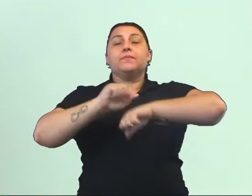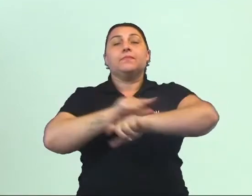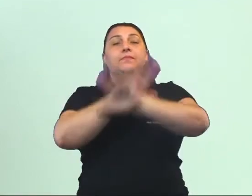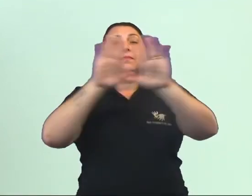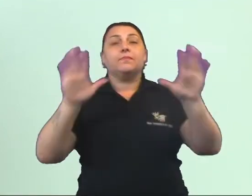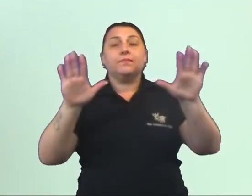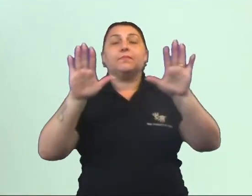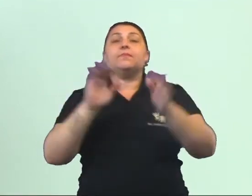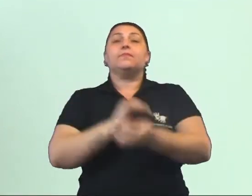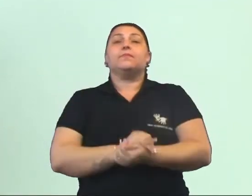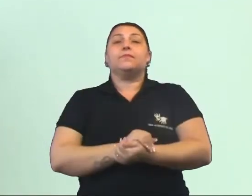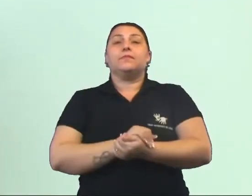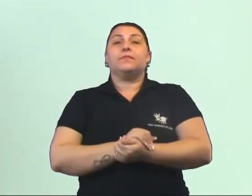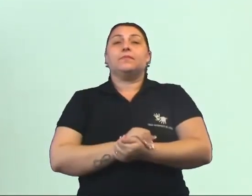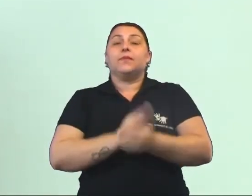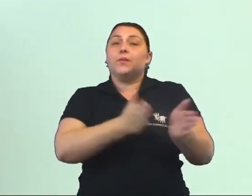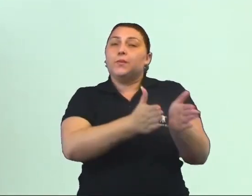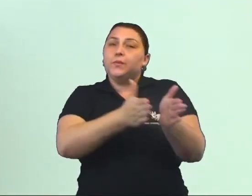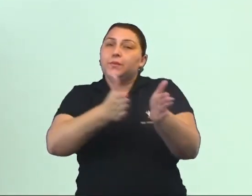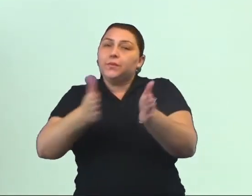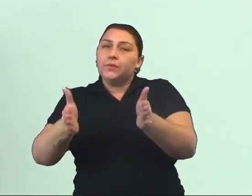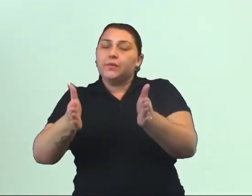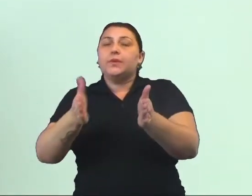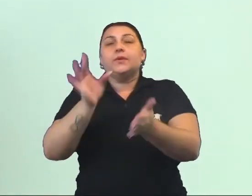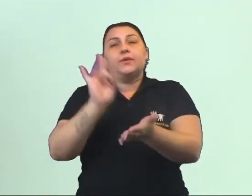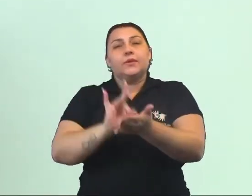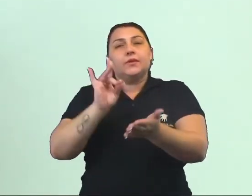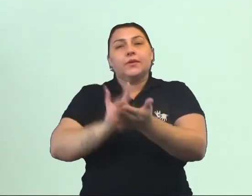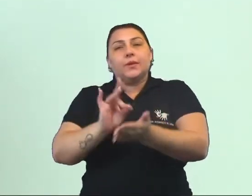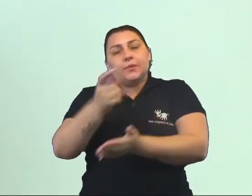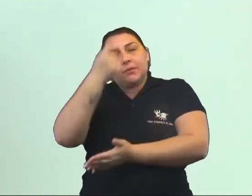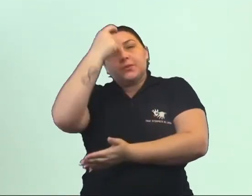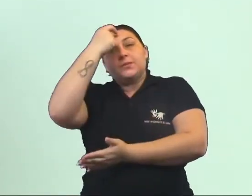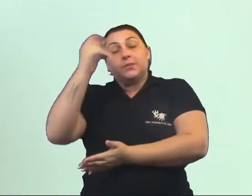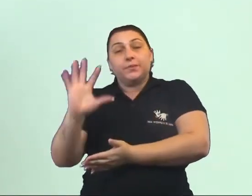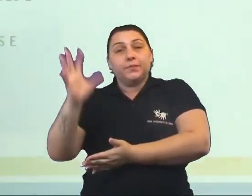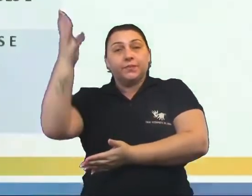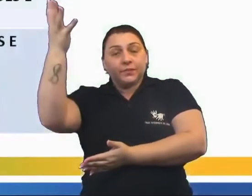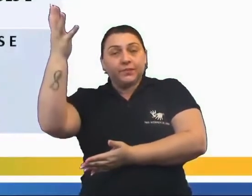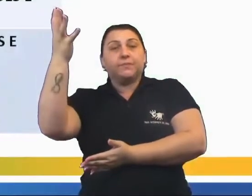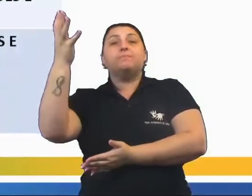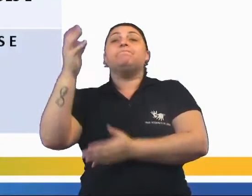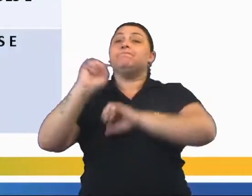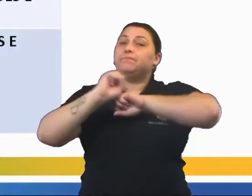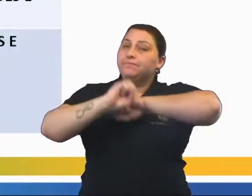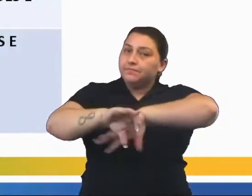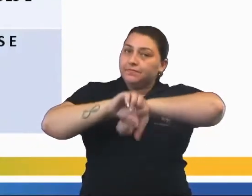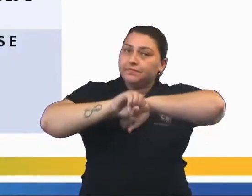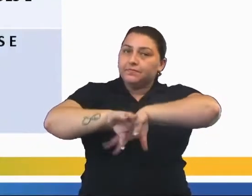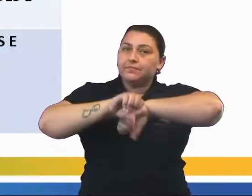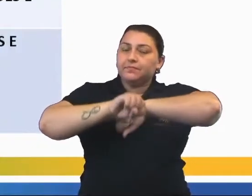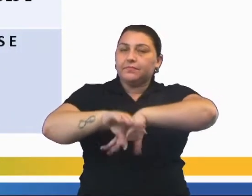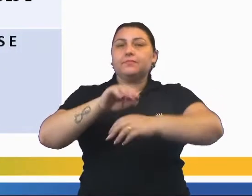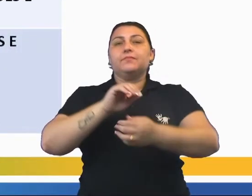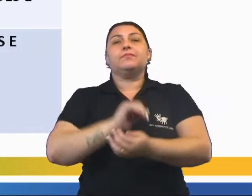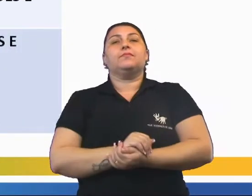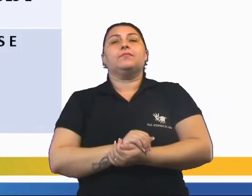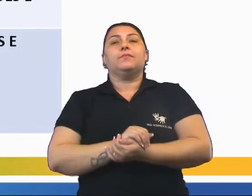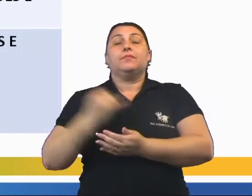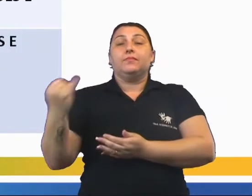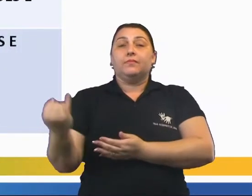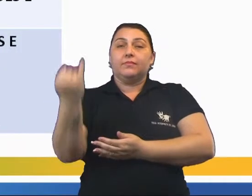claro que nessa sequência, não é? Memórias, acontecimentos, ensinamentos, são